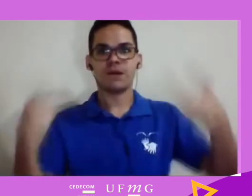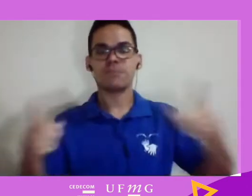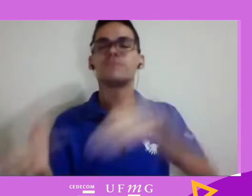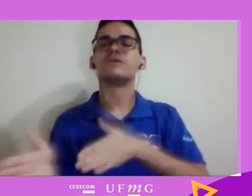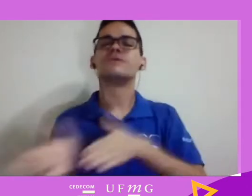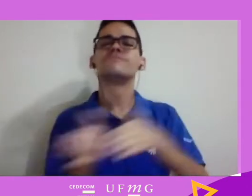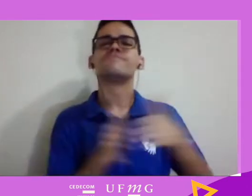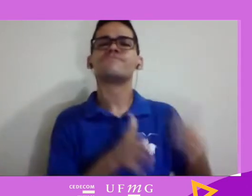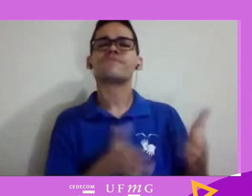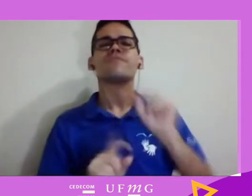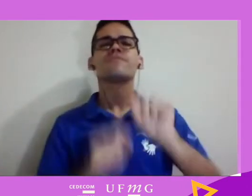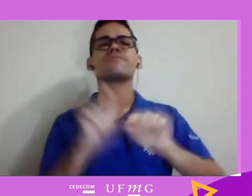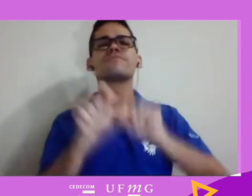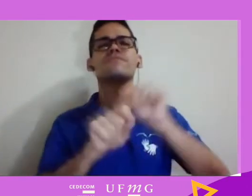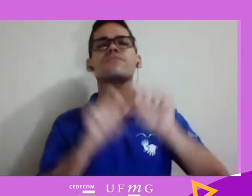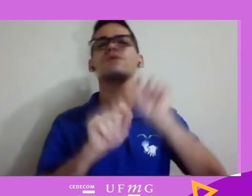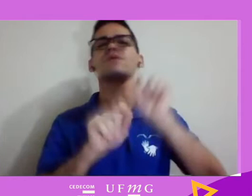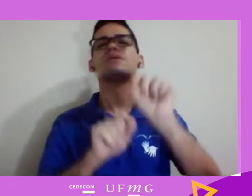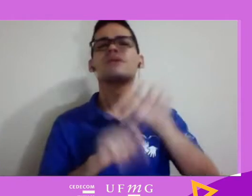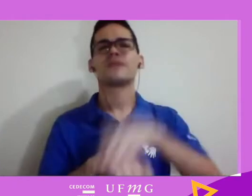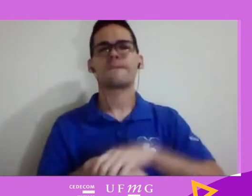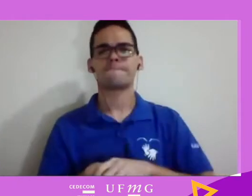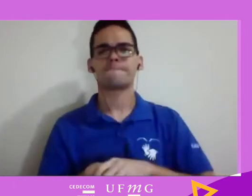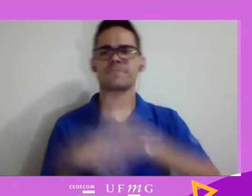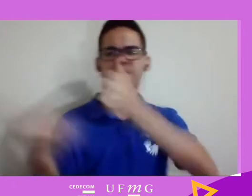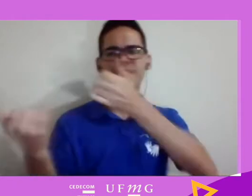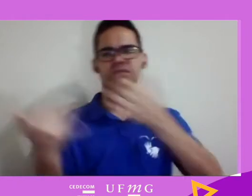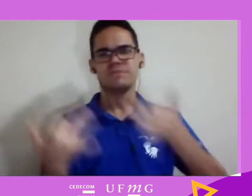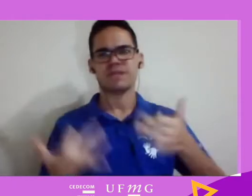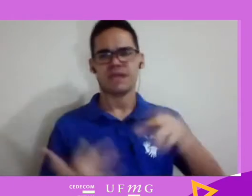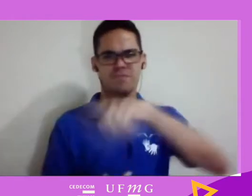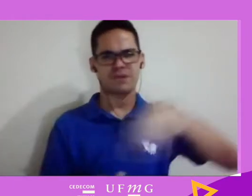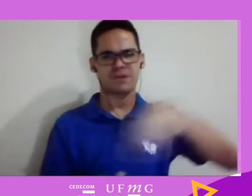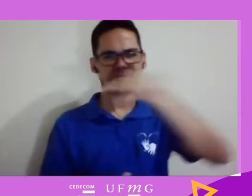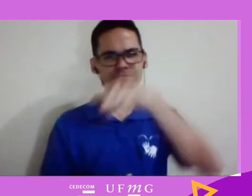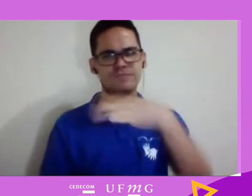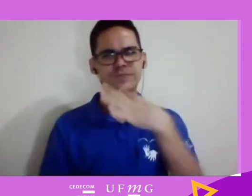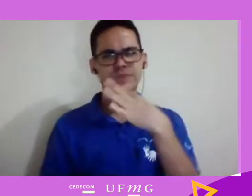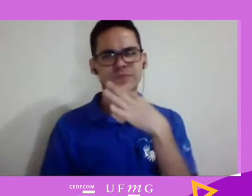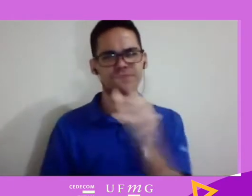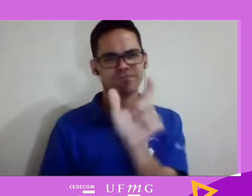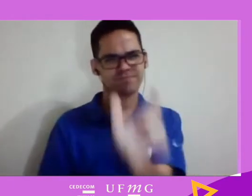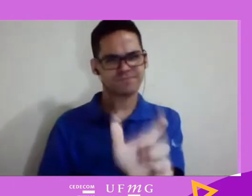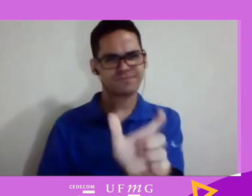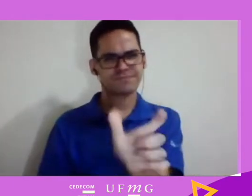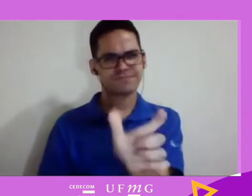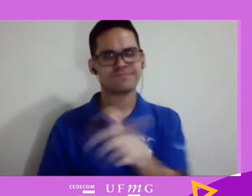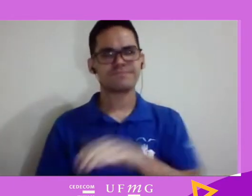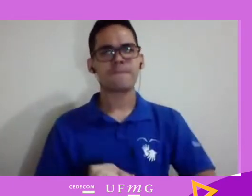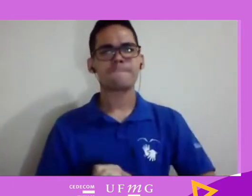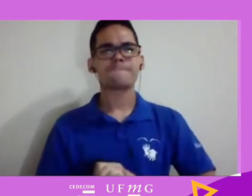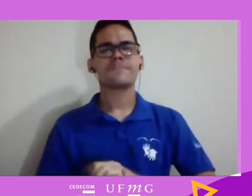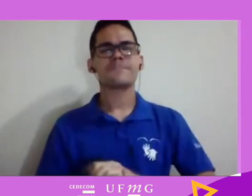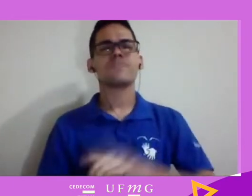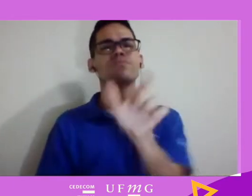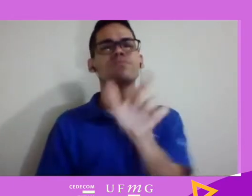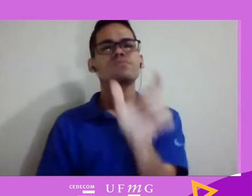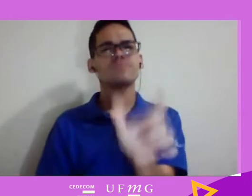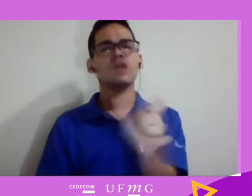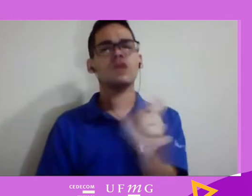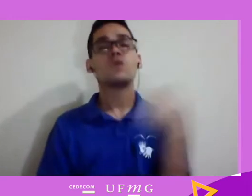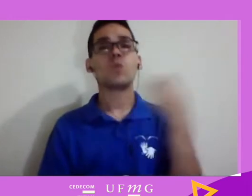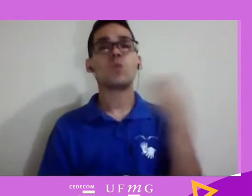poderia explicar um pouco para quem não está familiarizado com o termo? Sim, esse é um termo relativamente recente, foi proposto por Masha